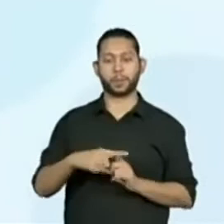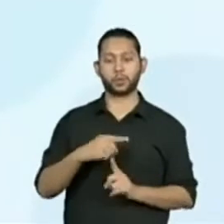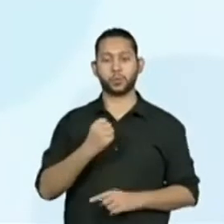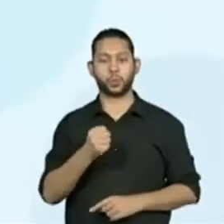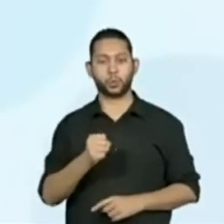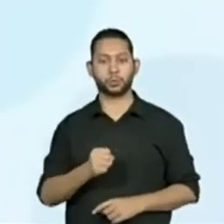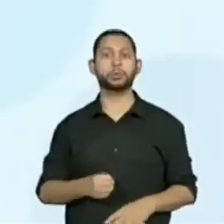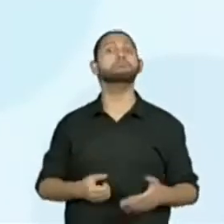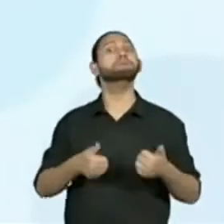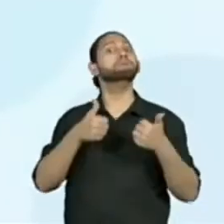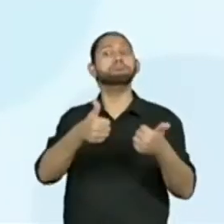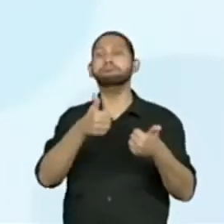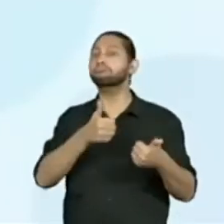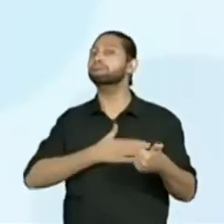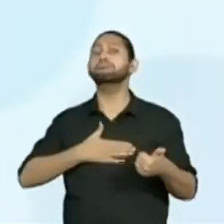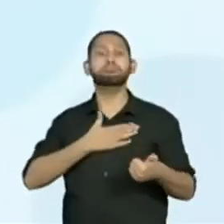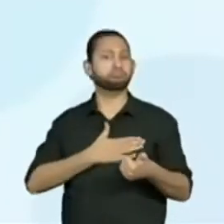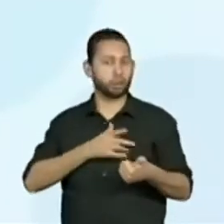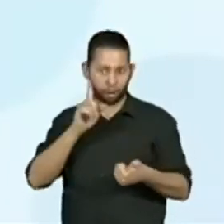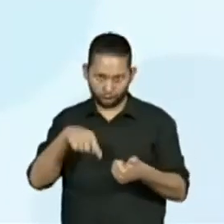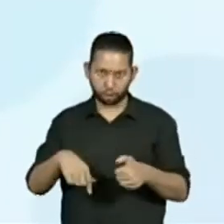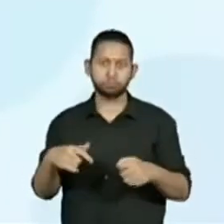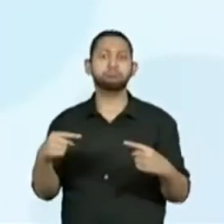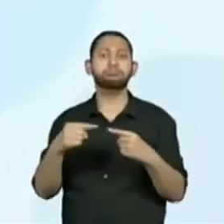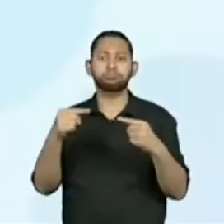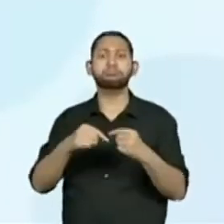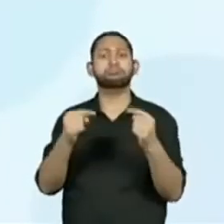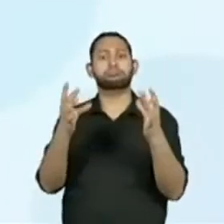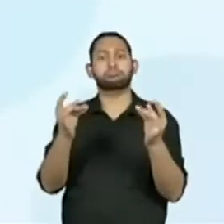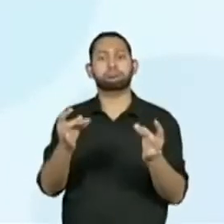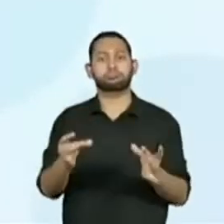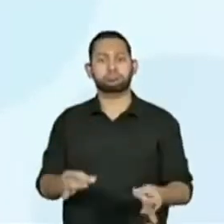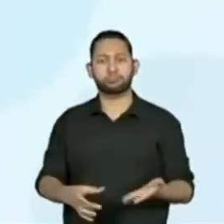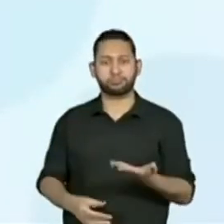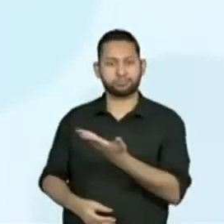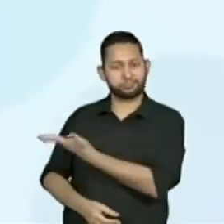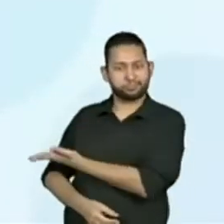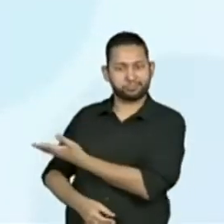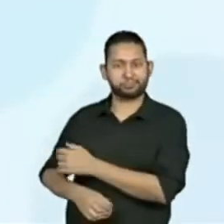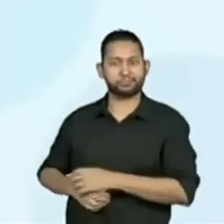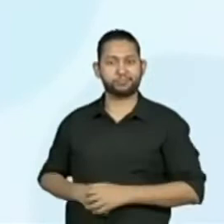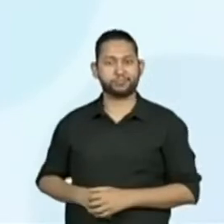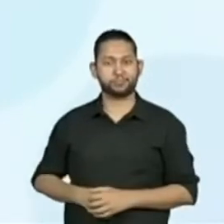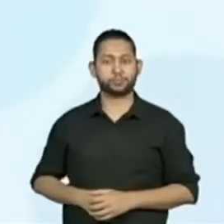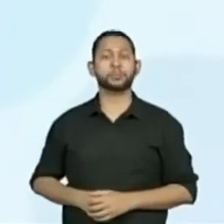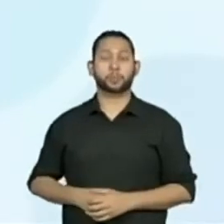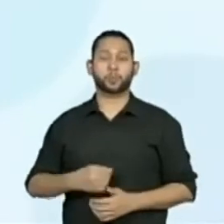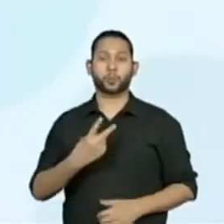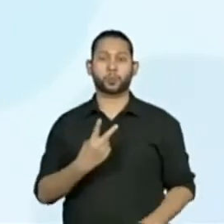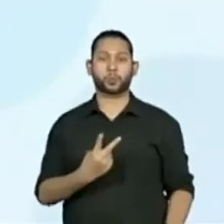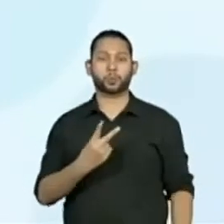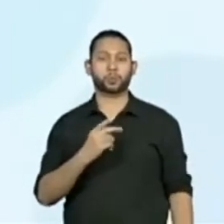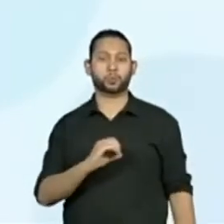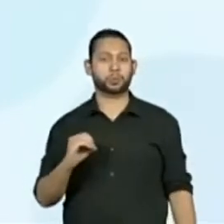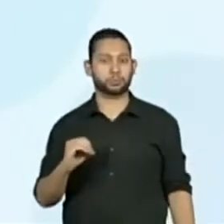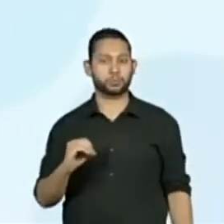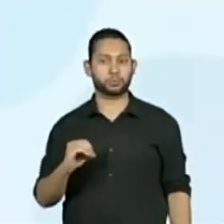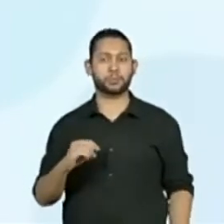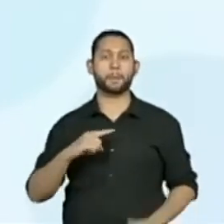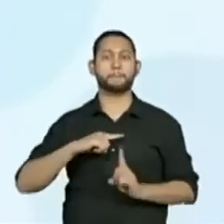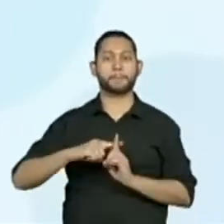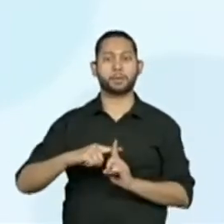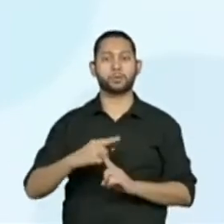200 mais 200 mais 20 mais